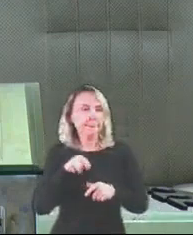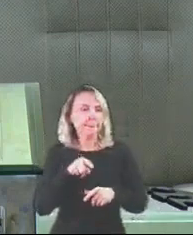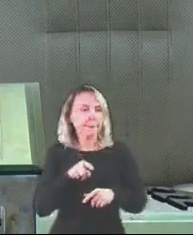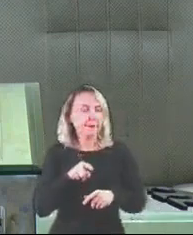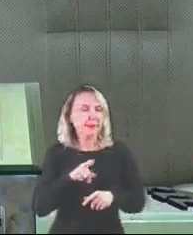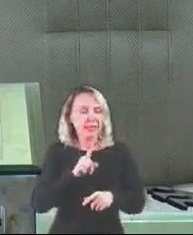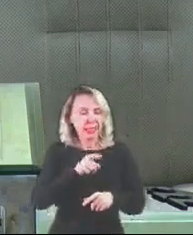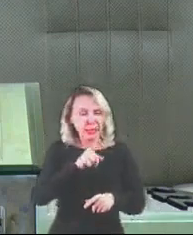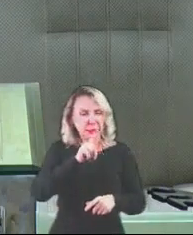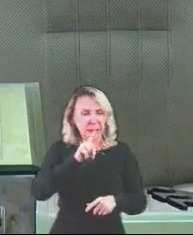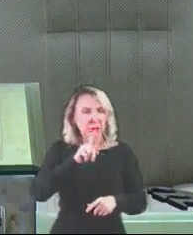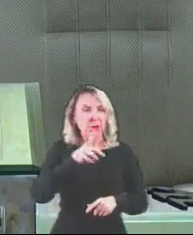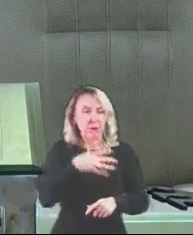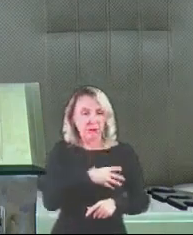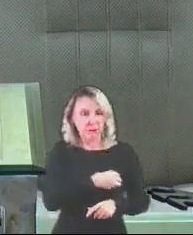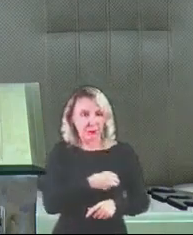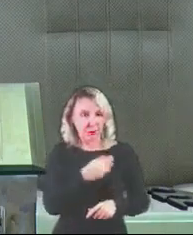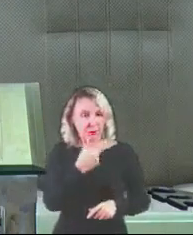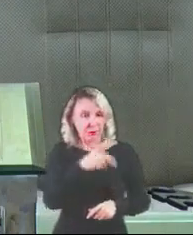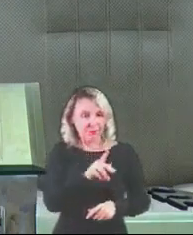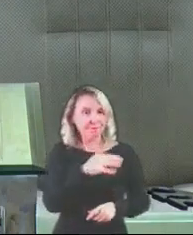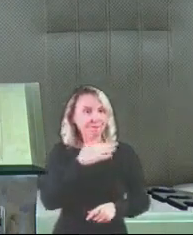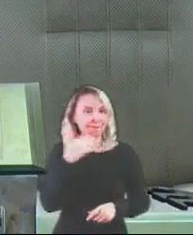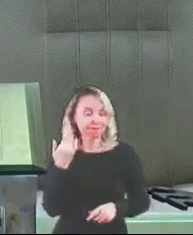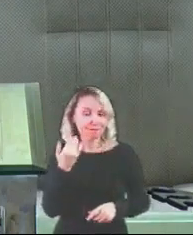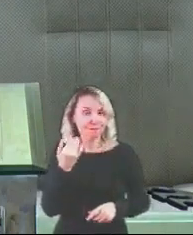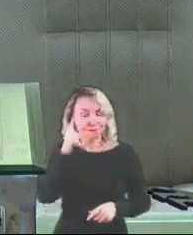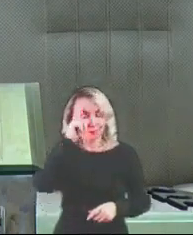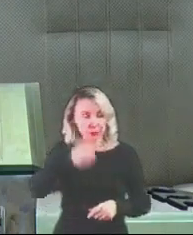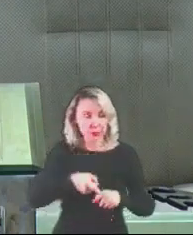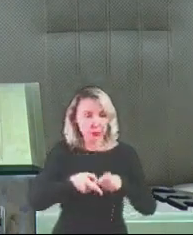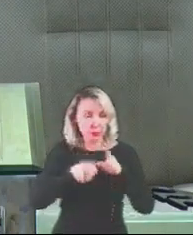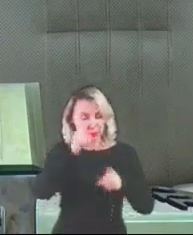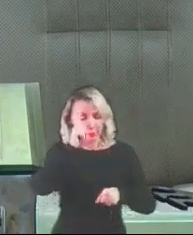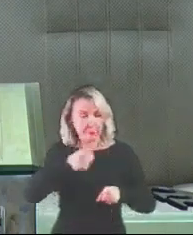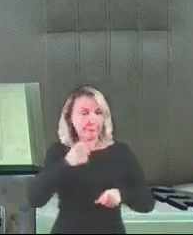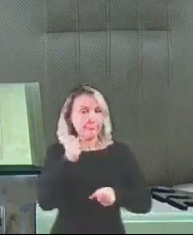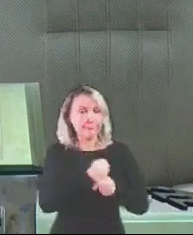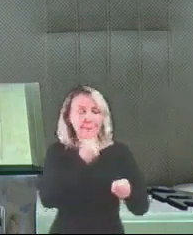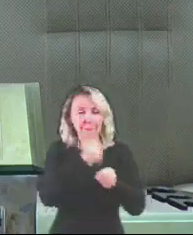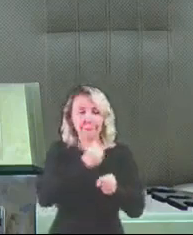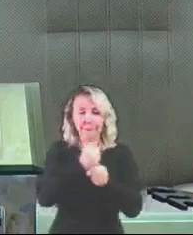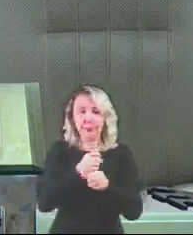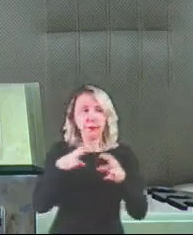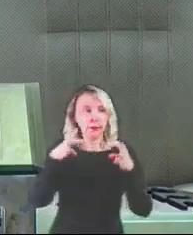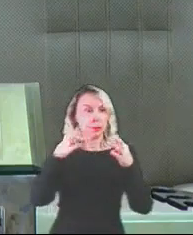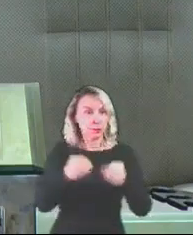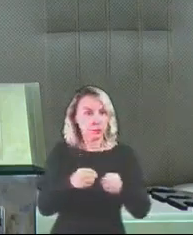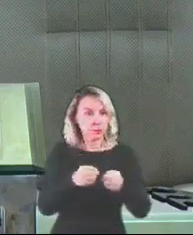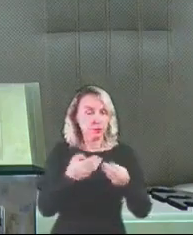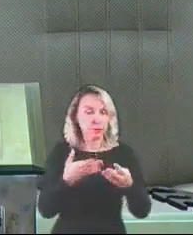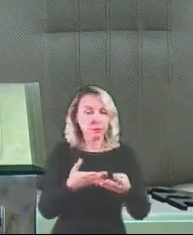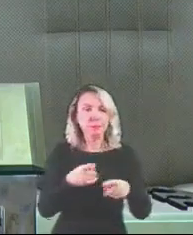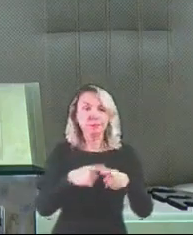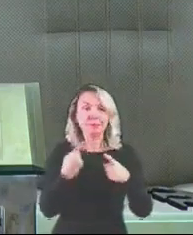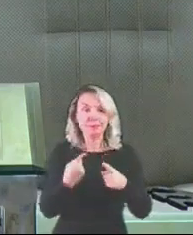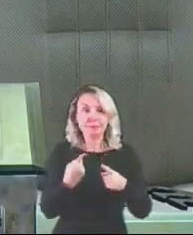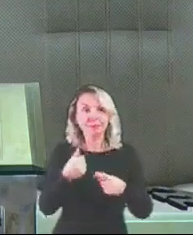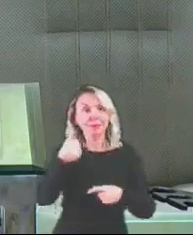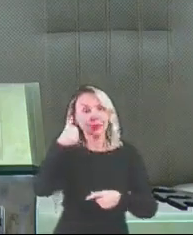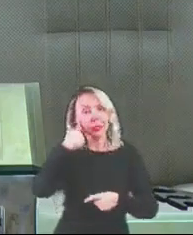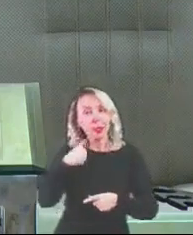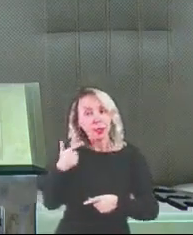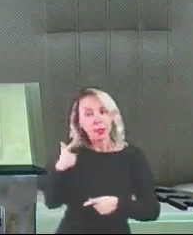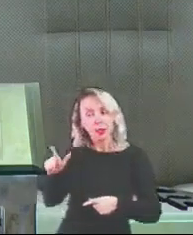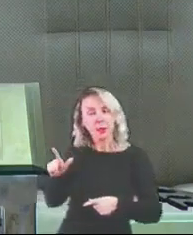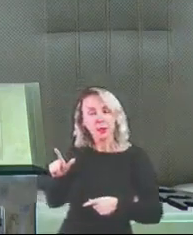E Joseba, que era a tia de Joás, guardou Joás nas recâmaras do templo do Senhor. E